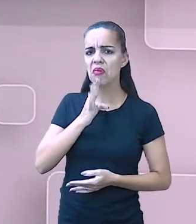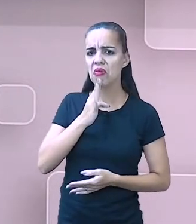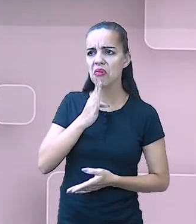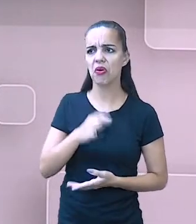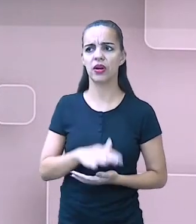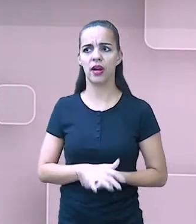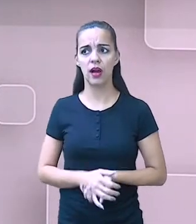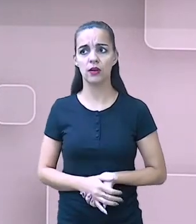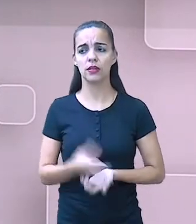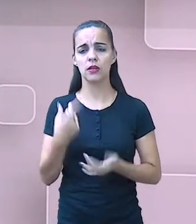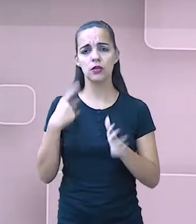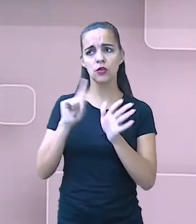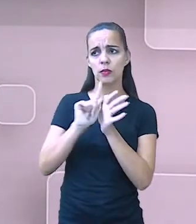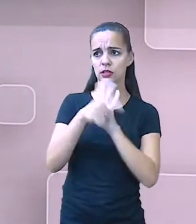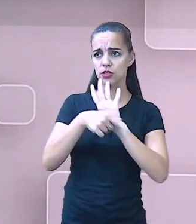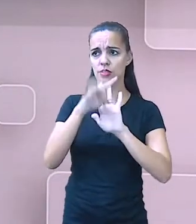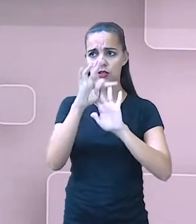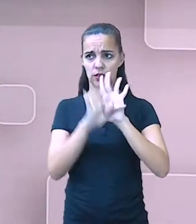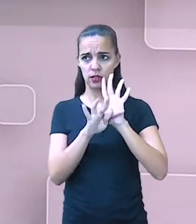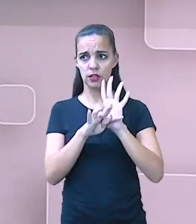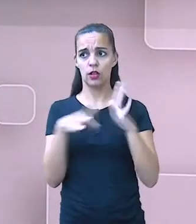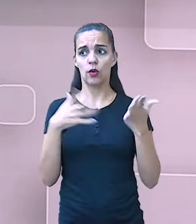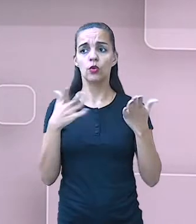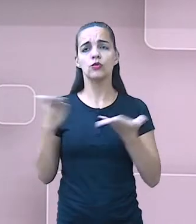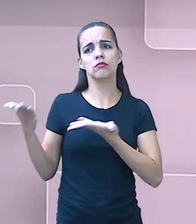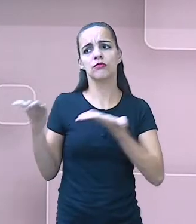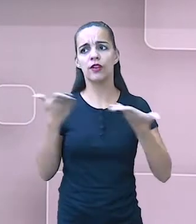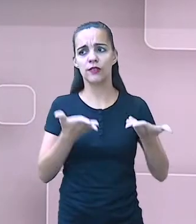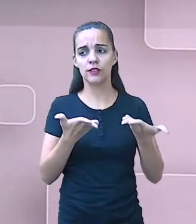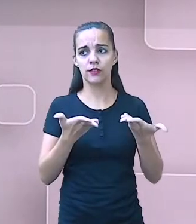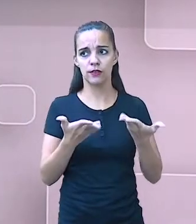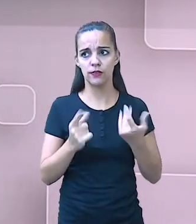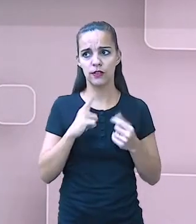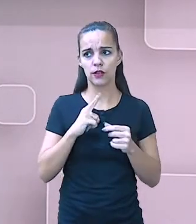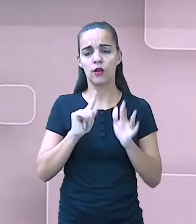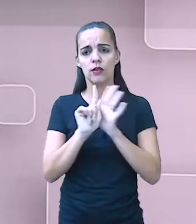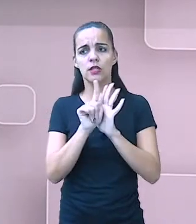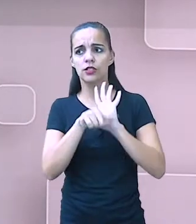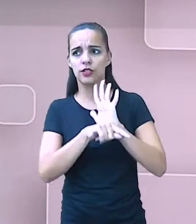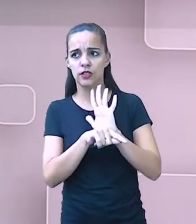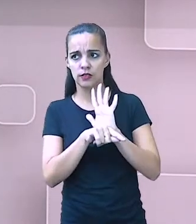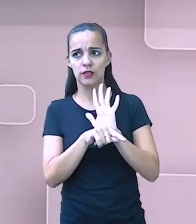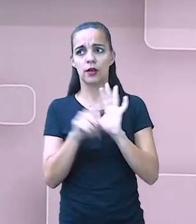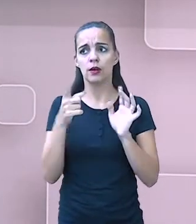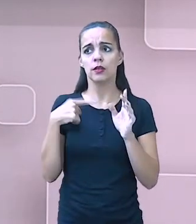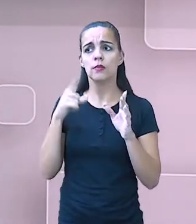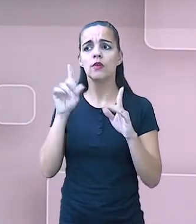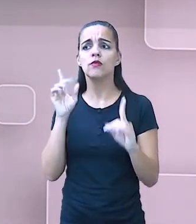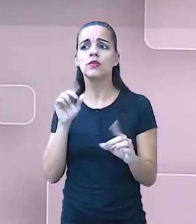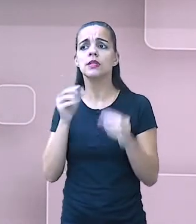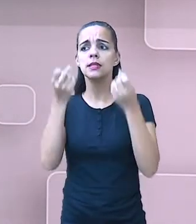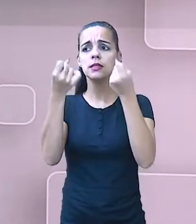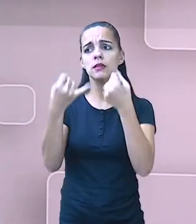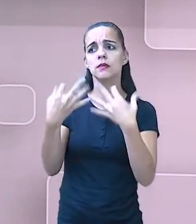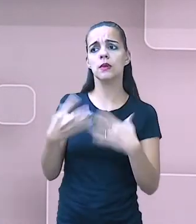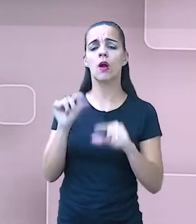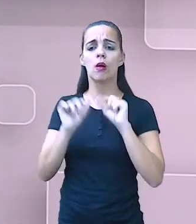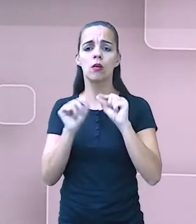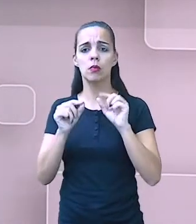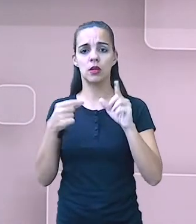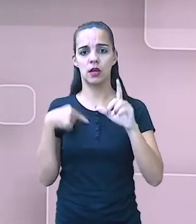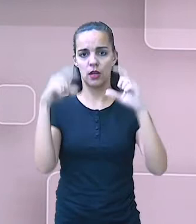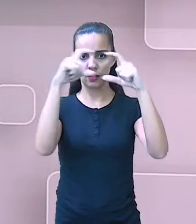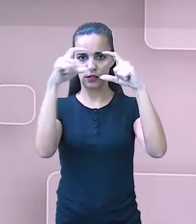esse gênero textual, e como a gente vai trazer aqui como nome de gênero textual, vou explicar para vocês as características